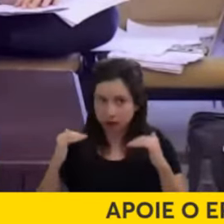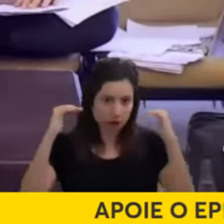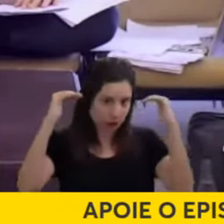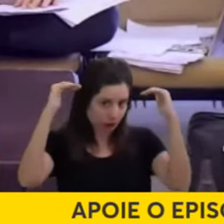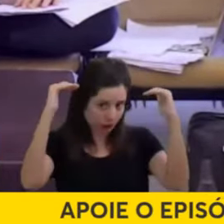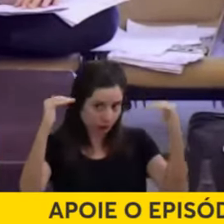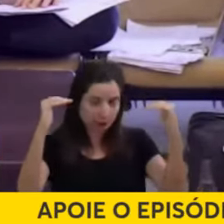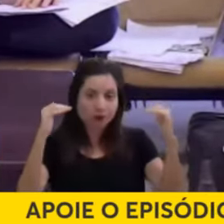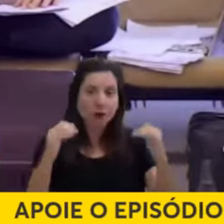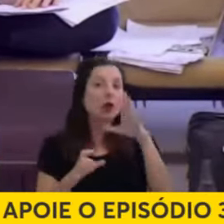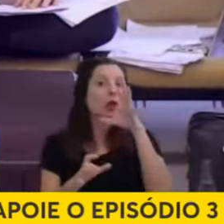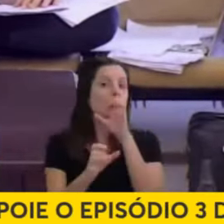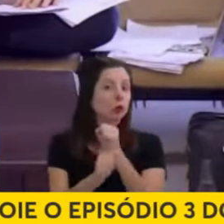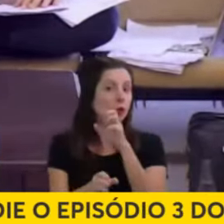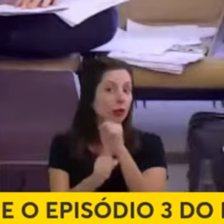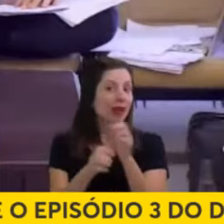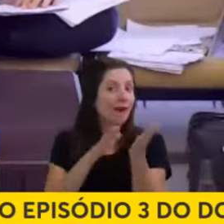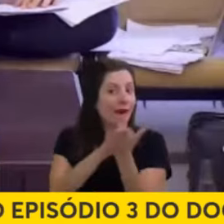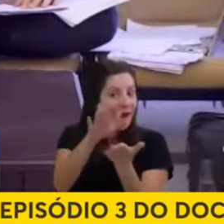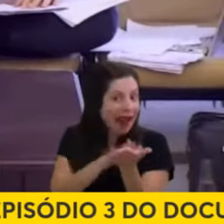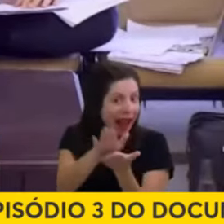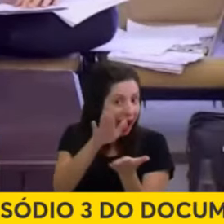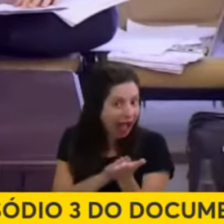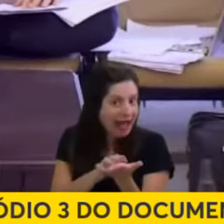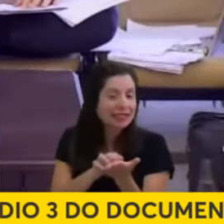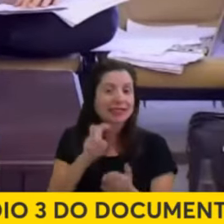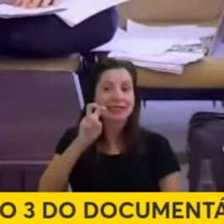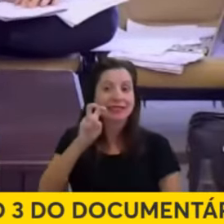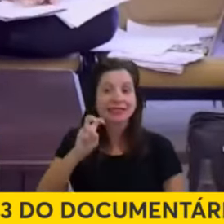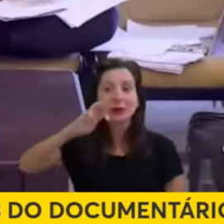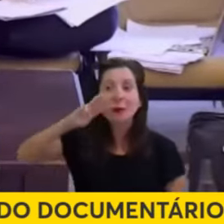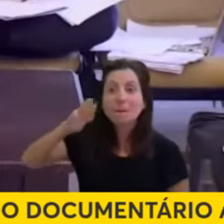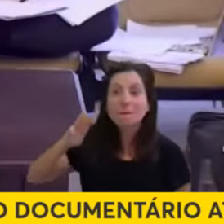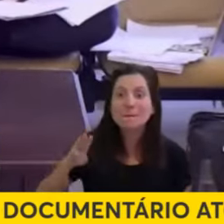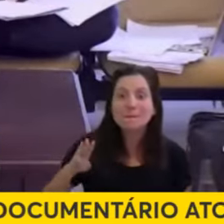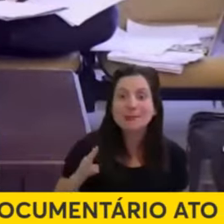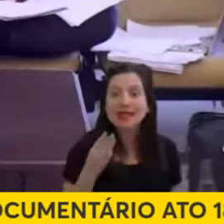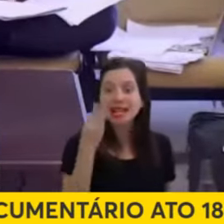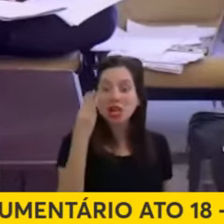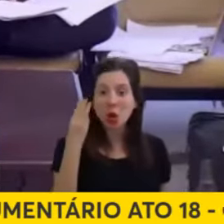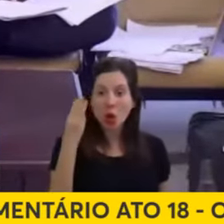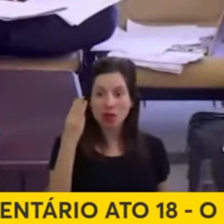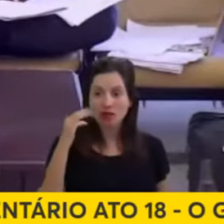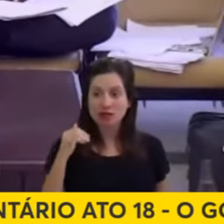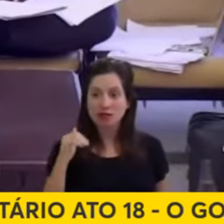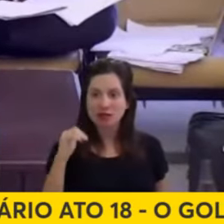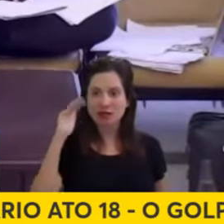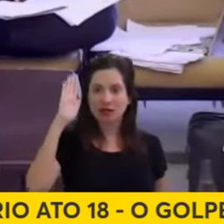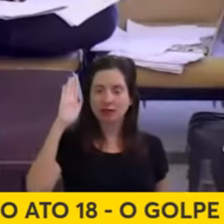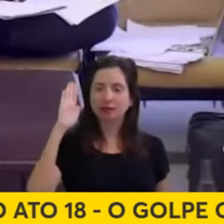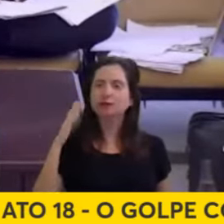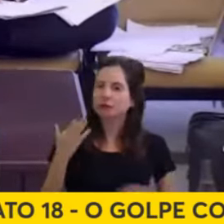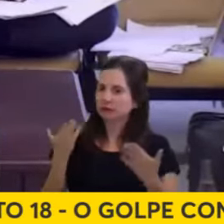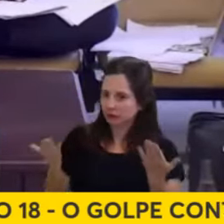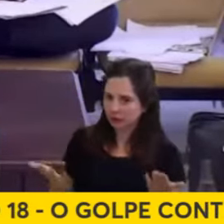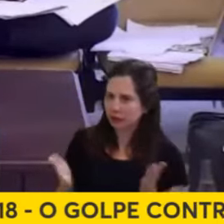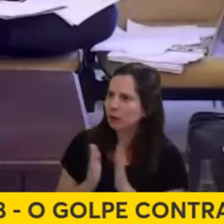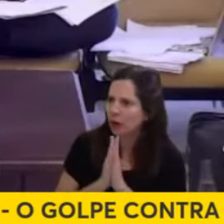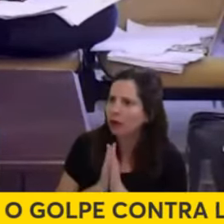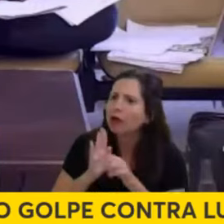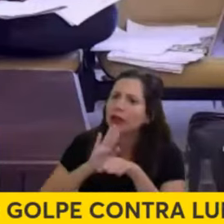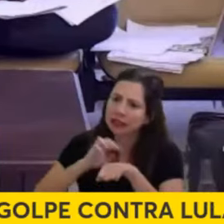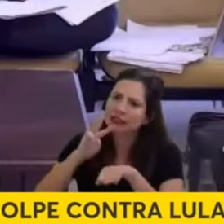total de gastos que nós identificamos é de 5 milhões meio mais excelência me dá mais 30 minutos para